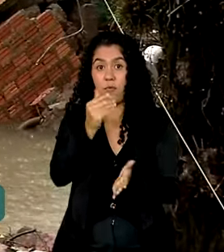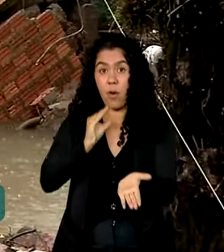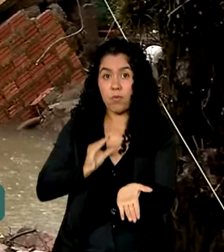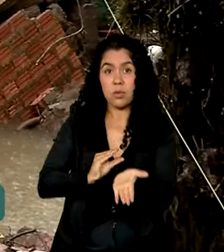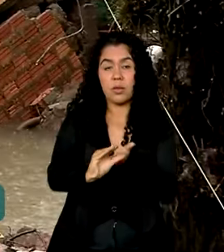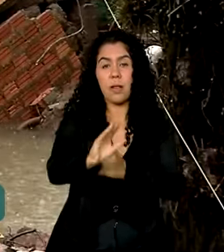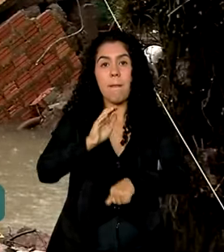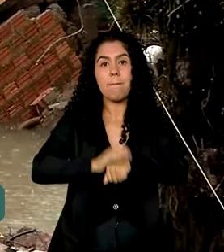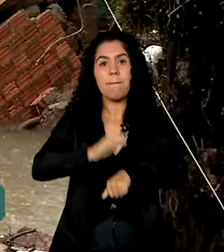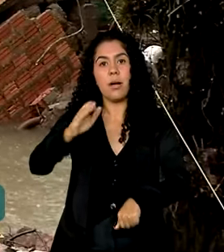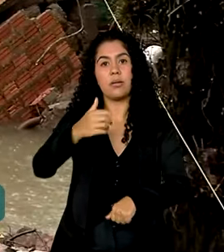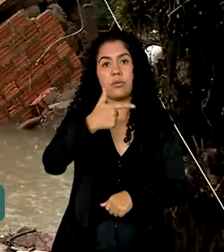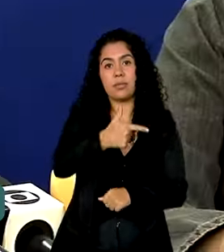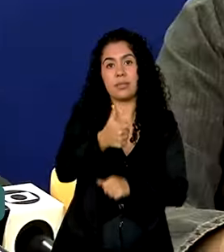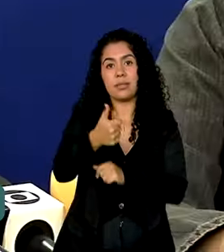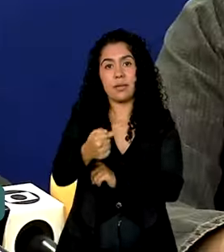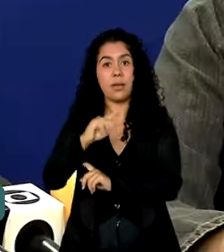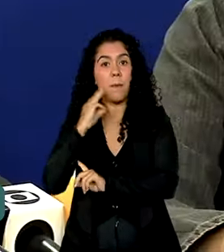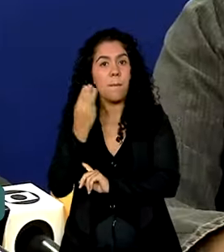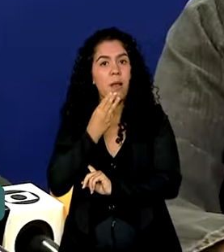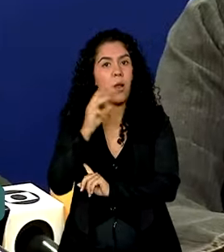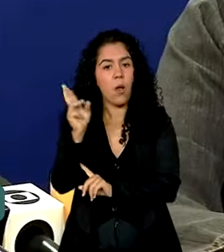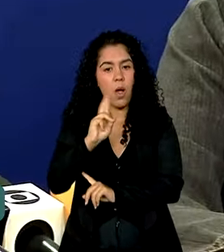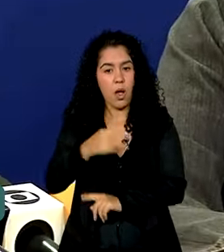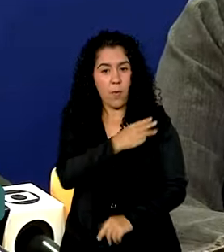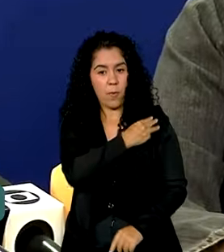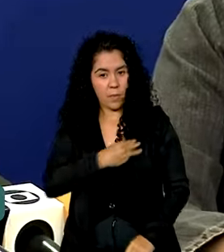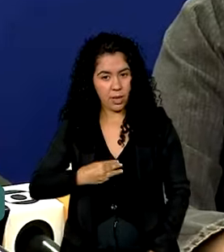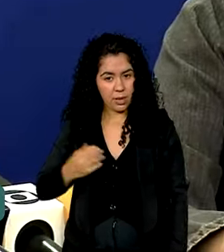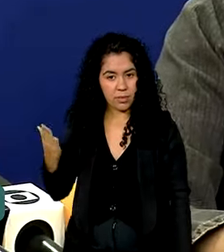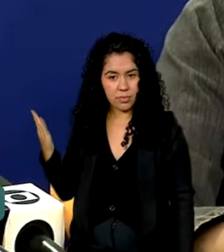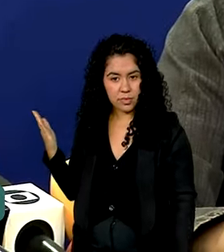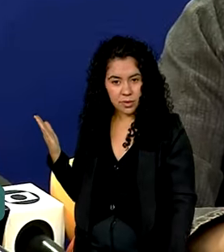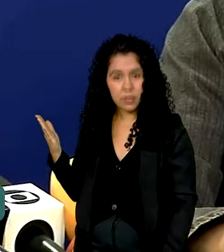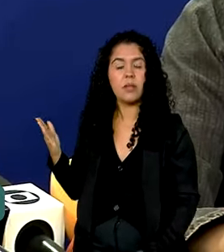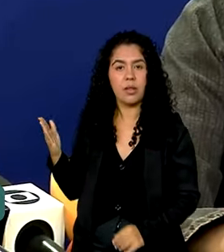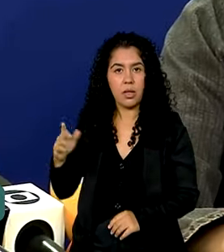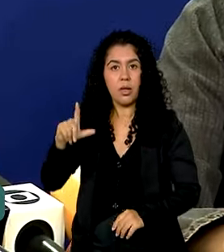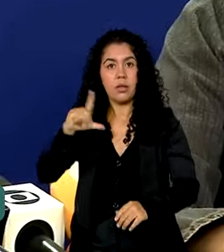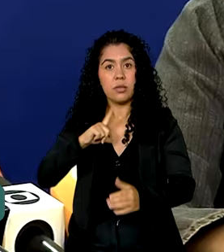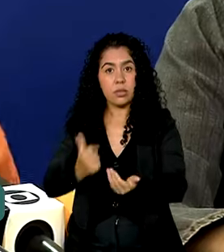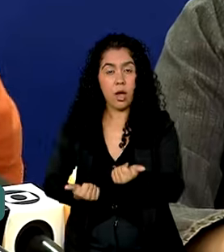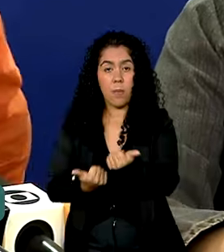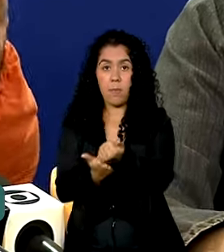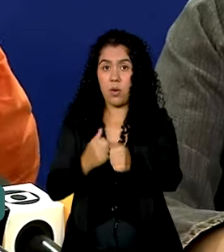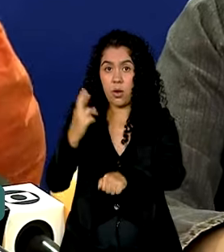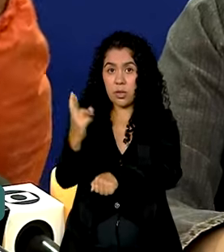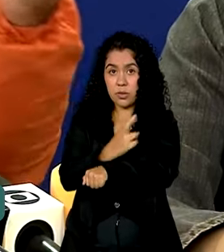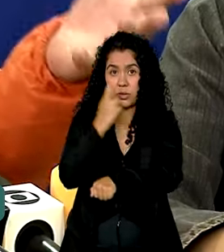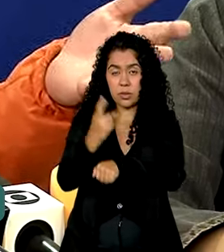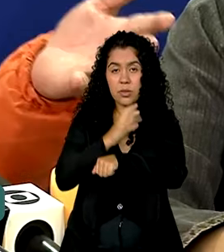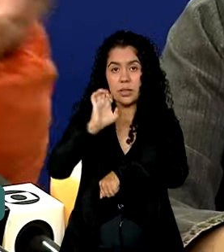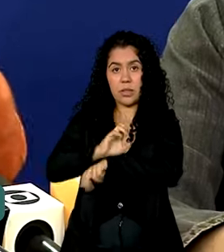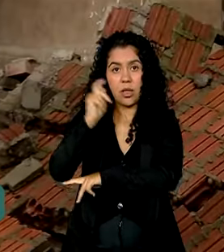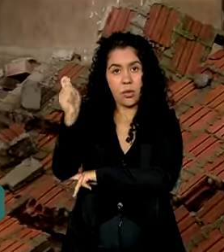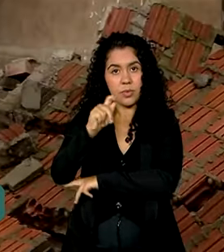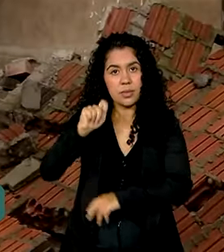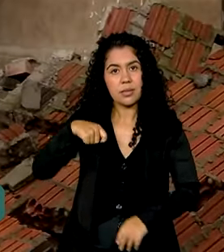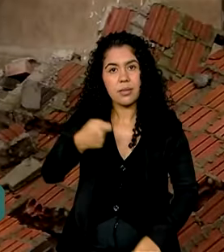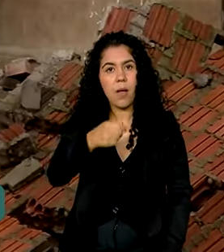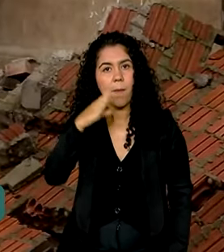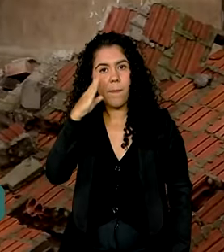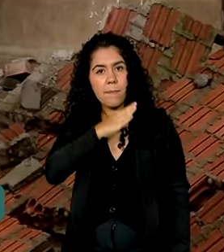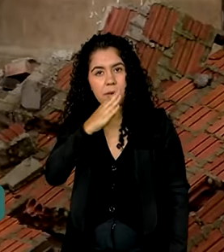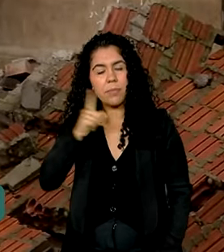217 milhões. O ministro extraordinário de apoio à reconstrução do Rio Grande do Sul, Paulo Pimenta,